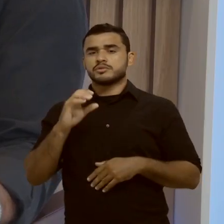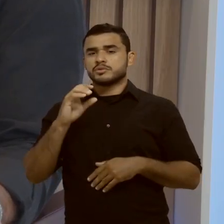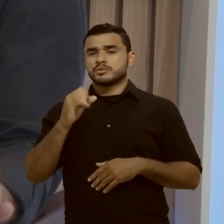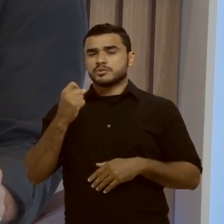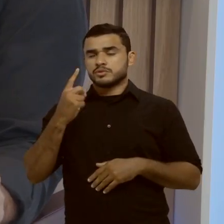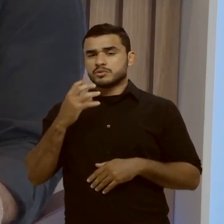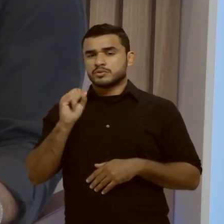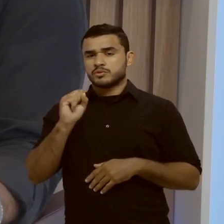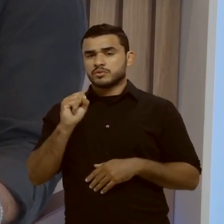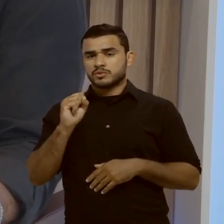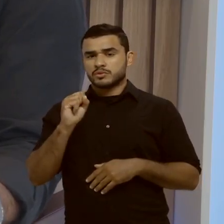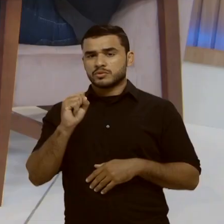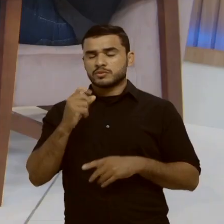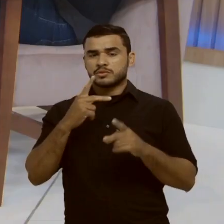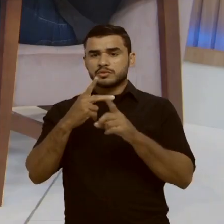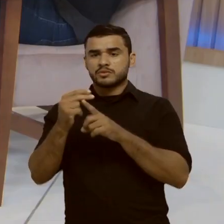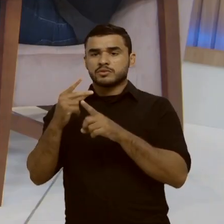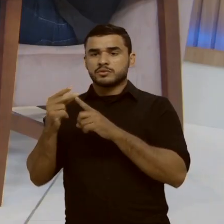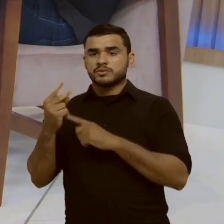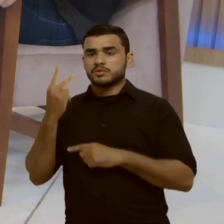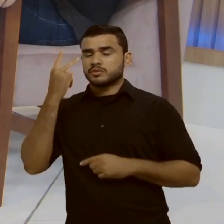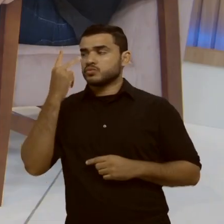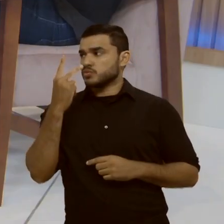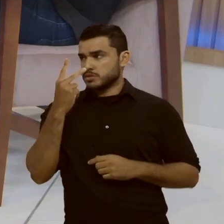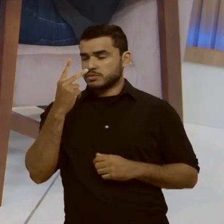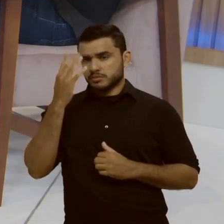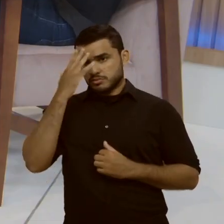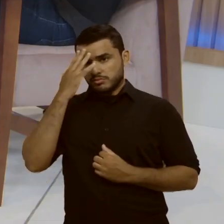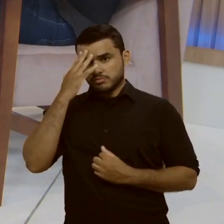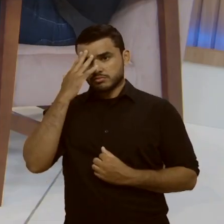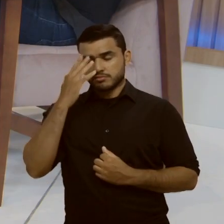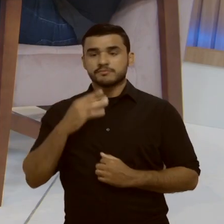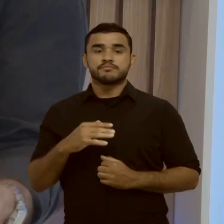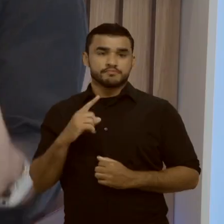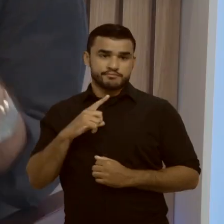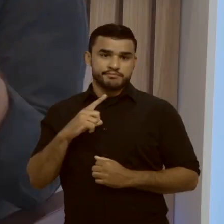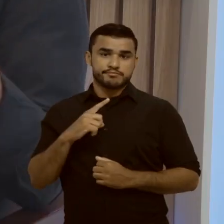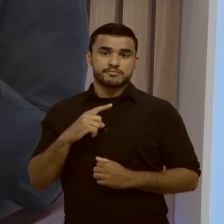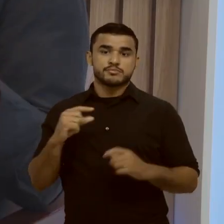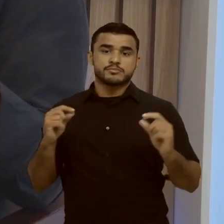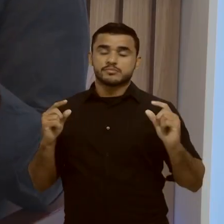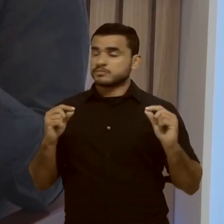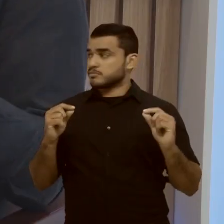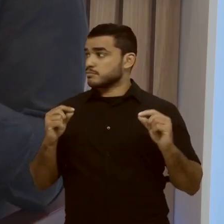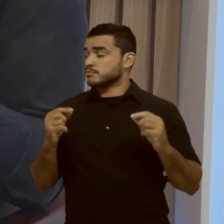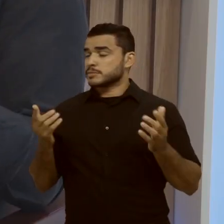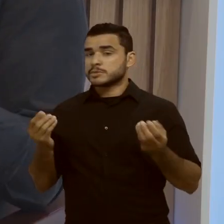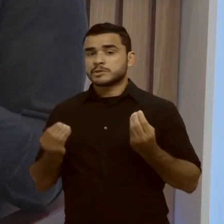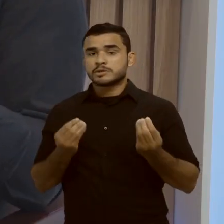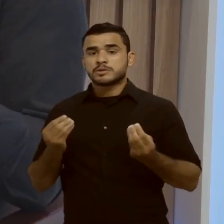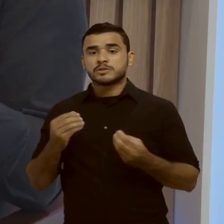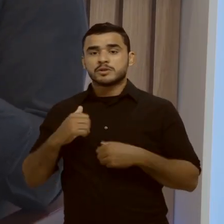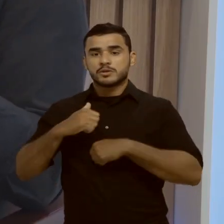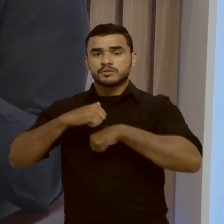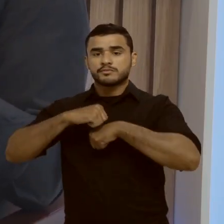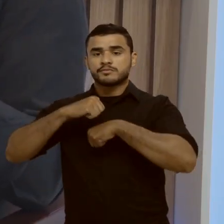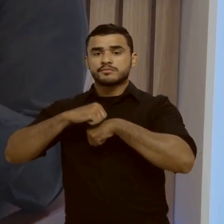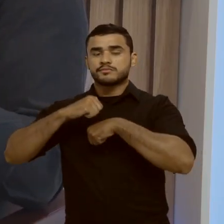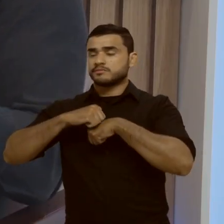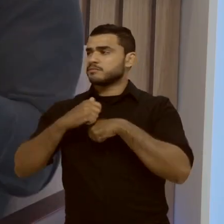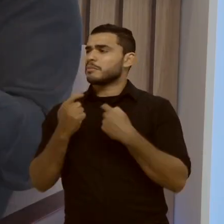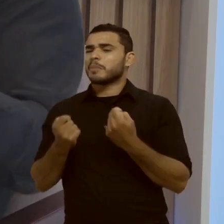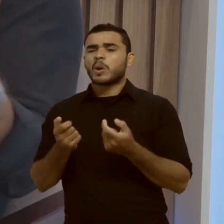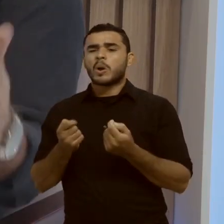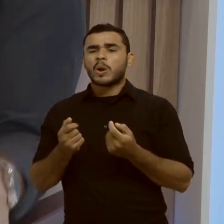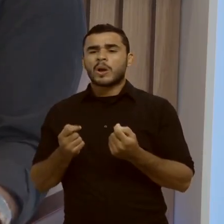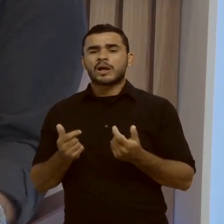8 empates e 2 derrotas, ou 2 vitórias, o que faz com que o Tricolor de Aço hoje some pontos